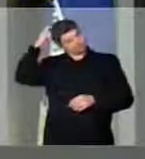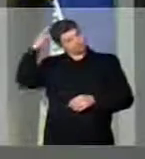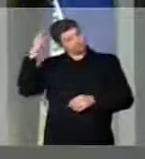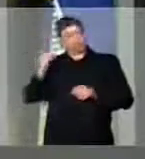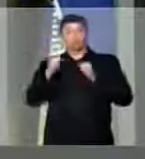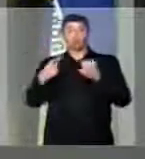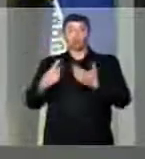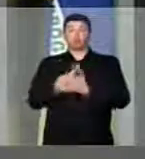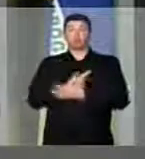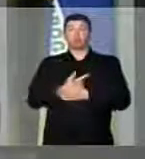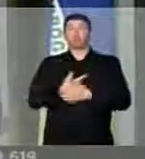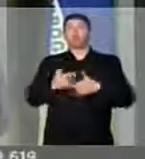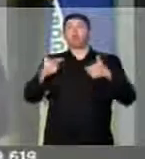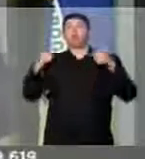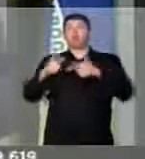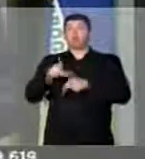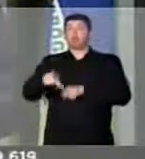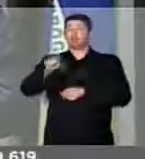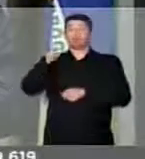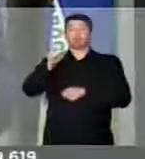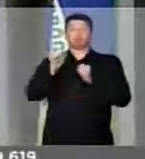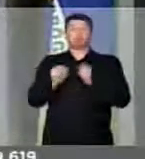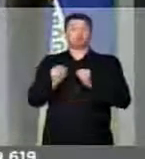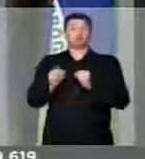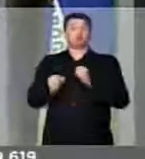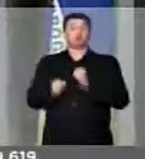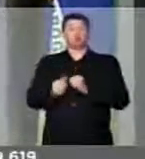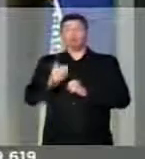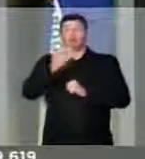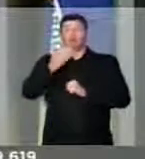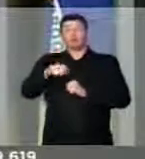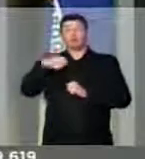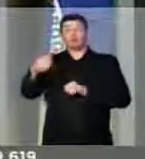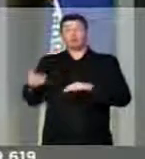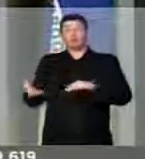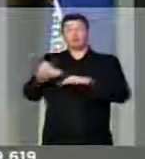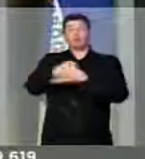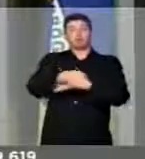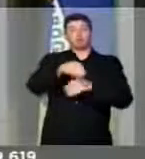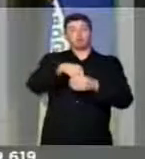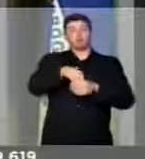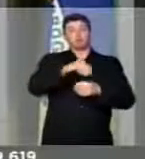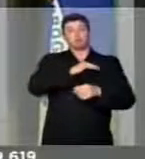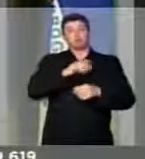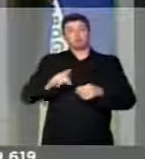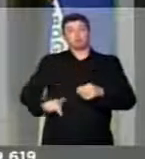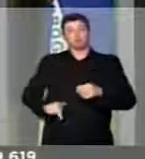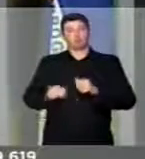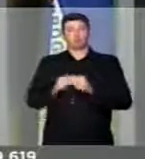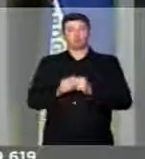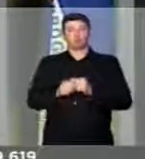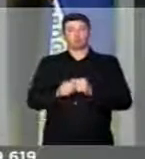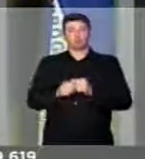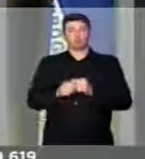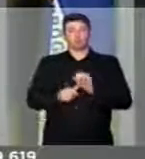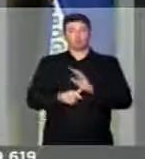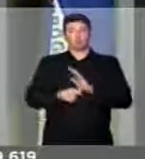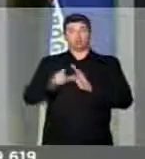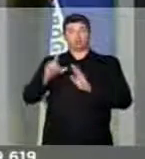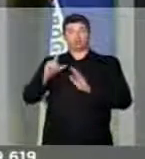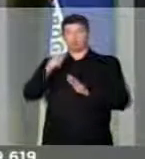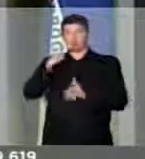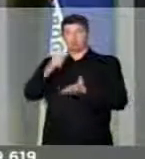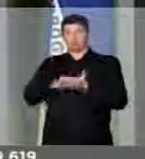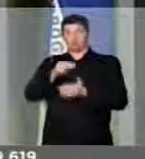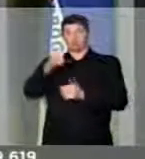ser alvo de uma opção para aqueles que ingressaram no Ministério Público antes da